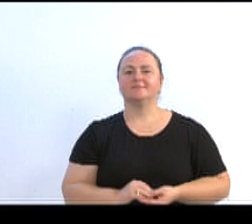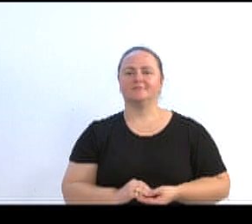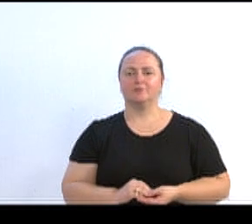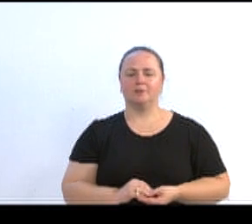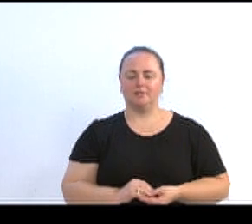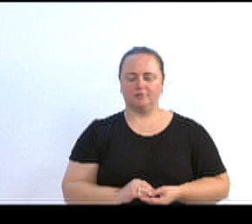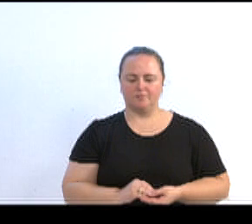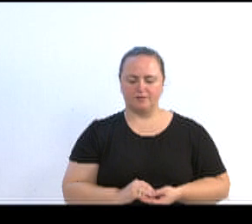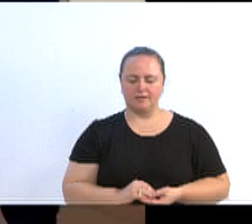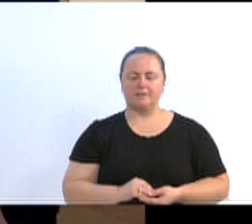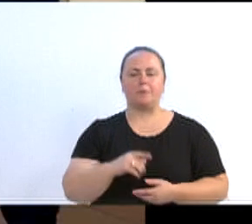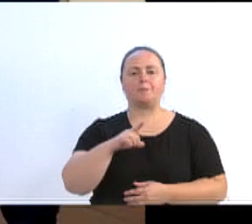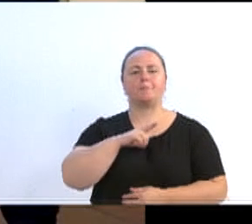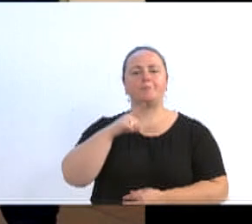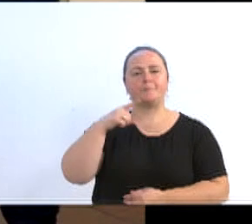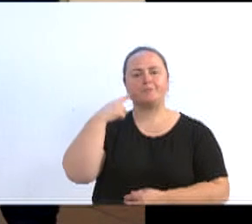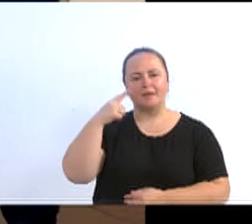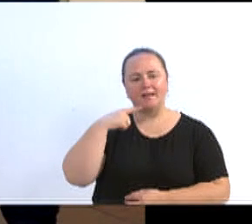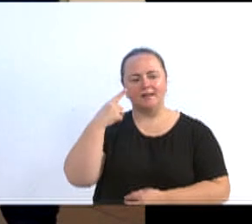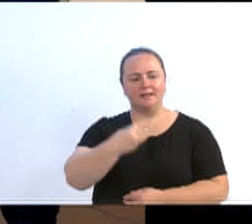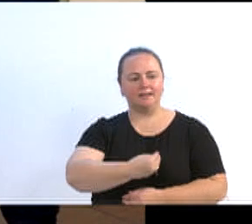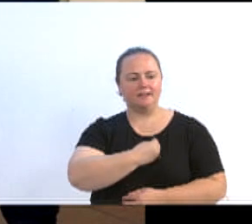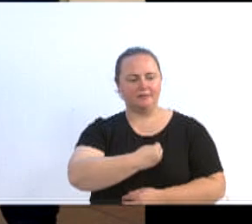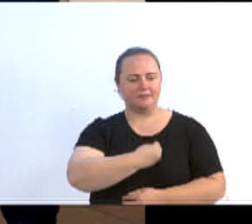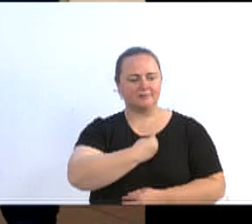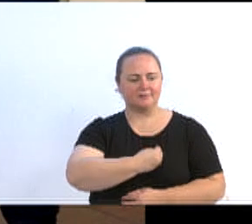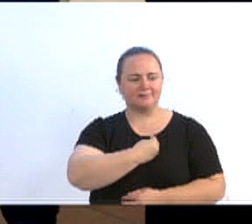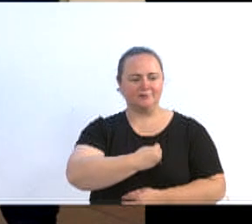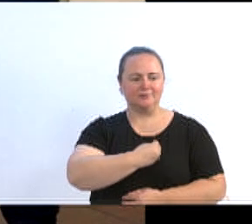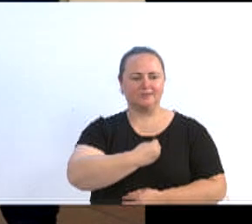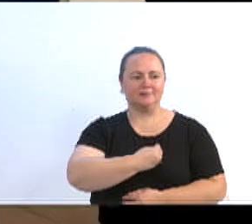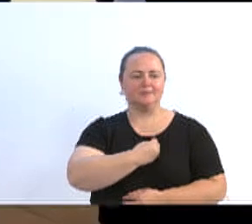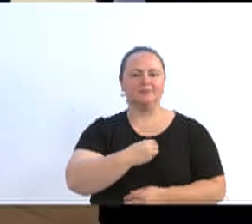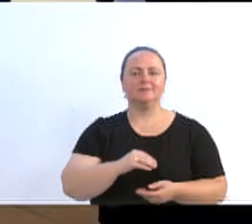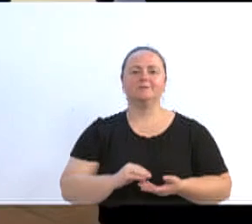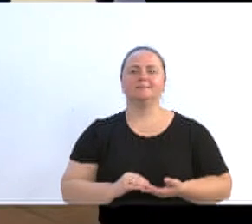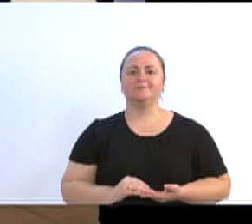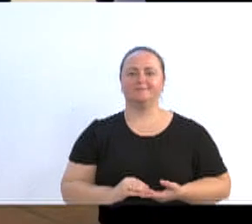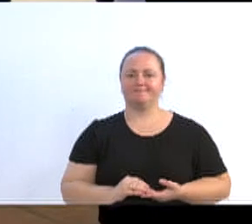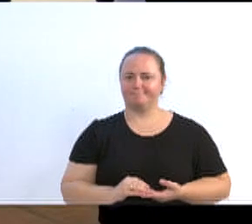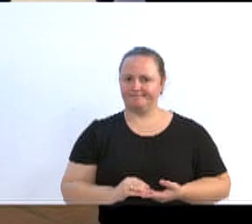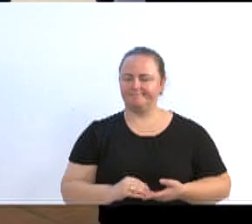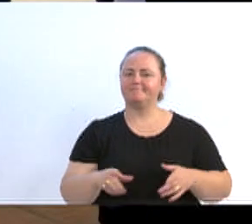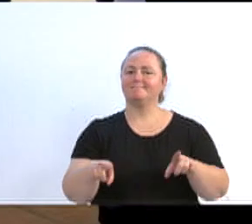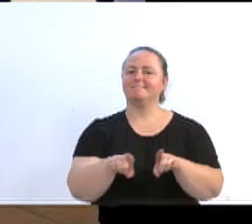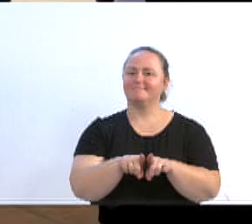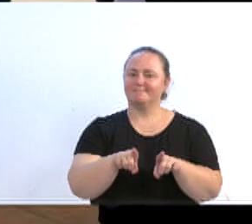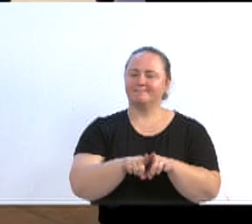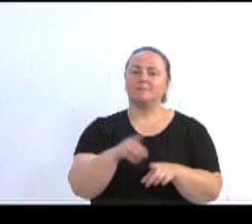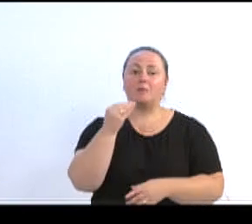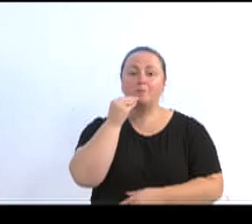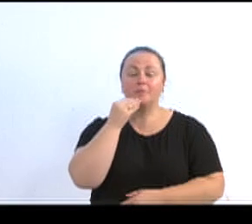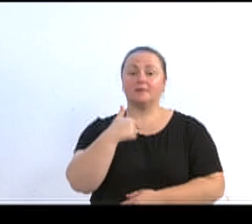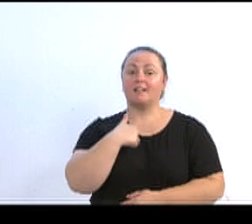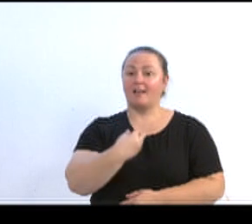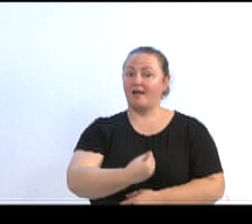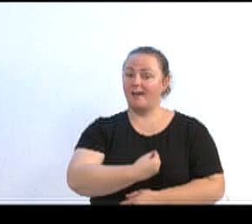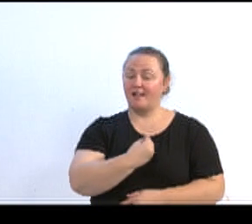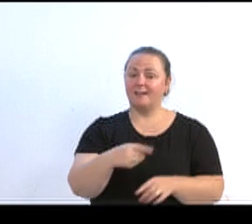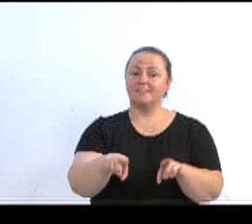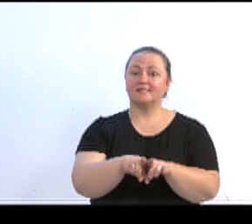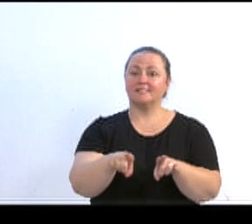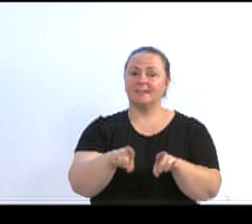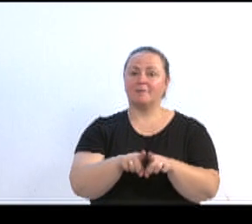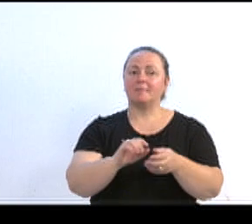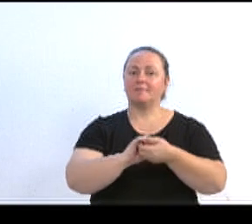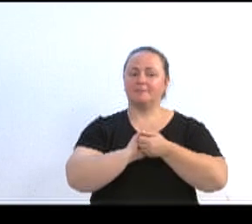vereador Marcelo Lanzarin participou, o vereador Adriano, eu tive a oportunidade de estar lá também. Então eu quero cumprimentar